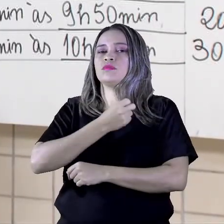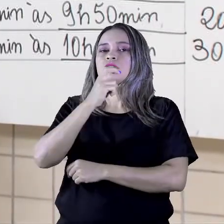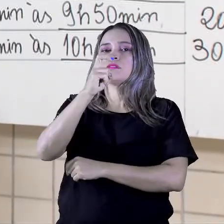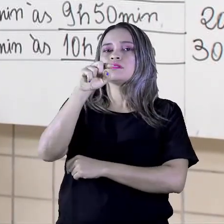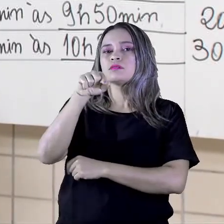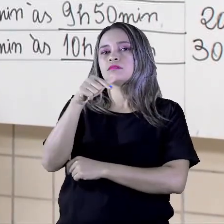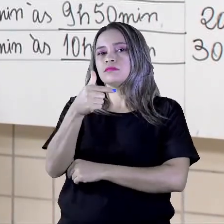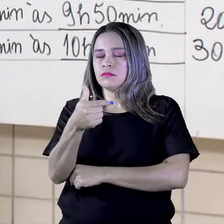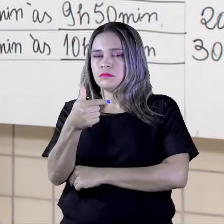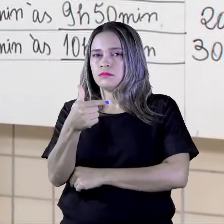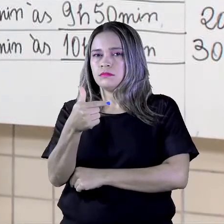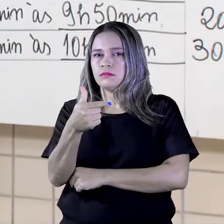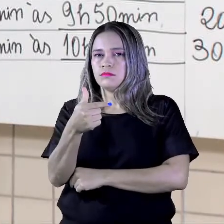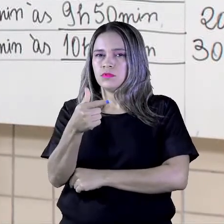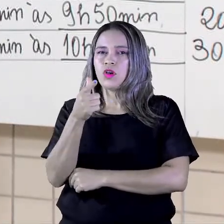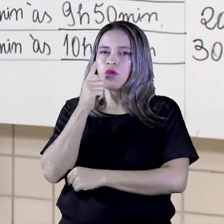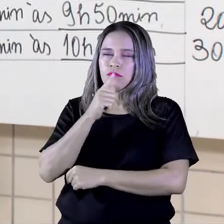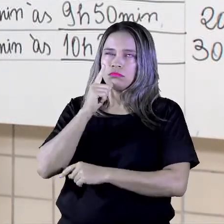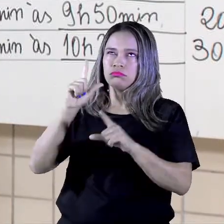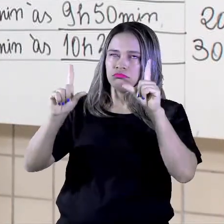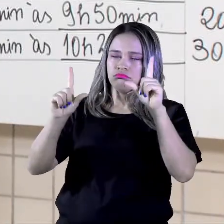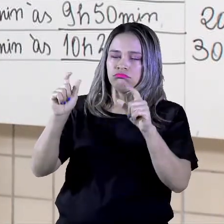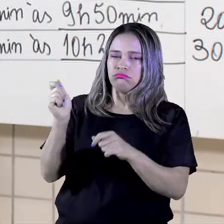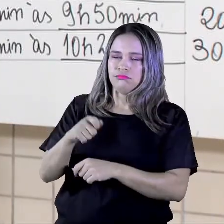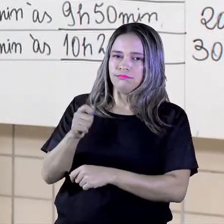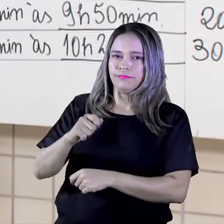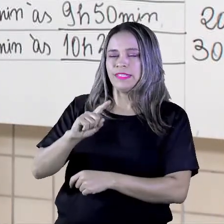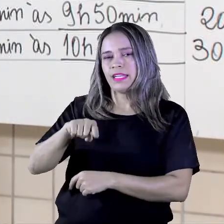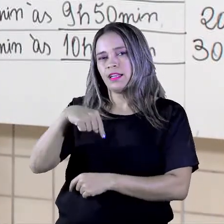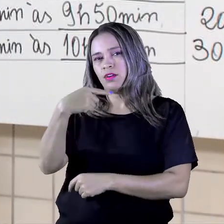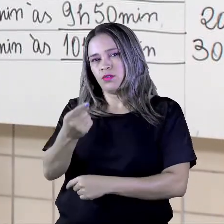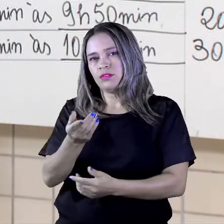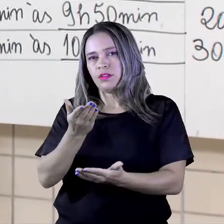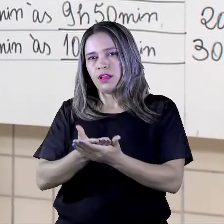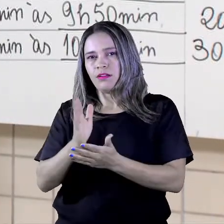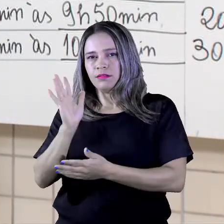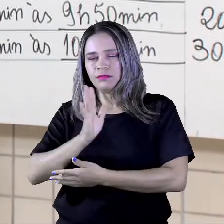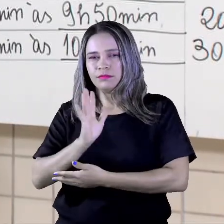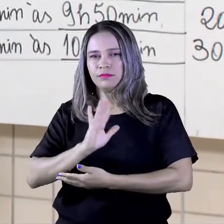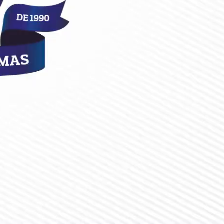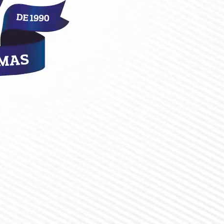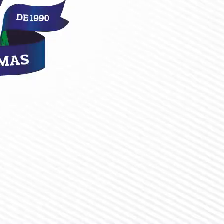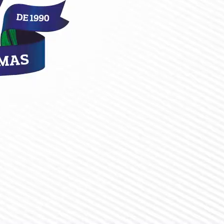sintonizando ele, você consegue assistir as nossas aulas. Então, até uma próxima aula. Até mais.